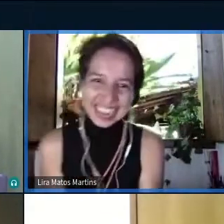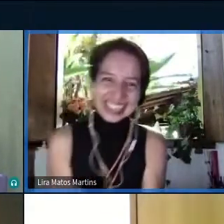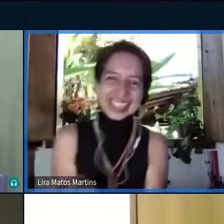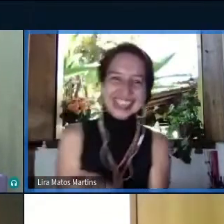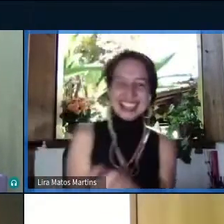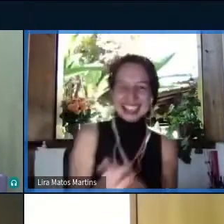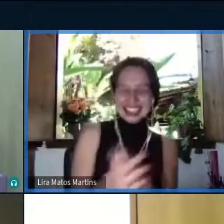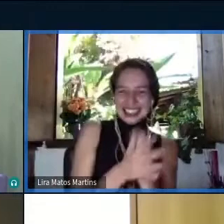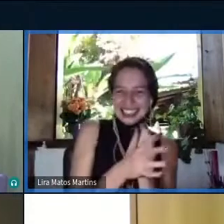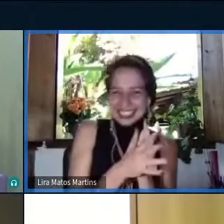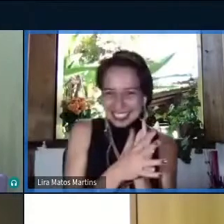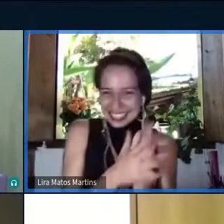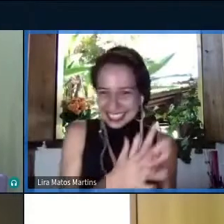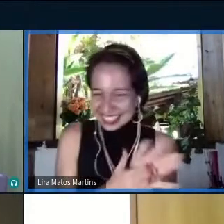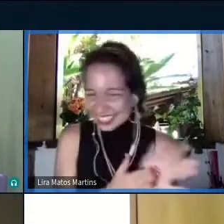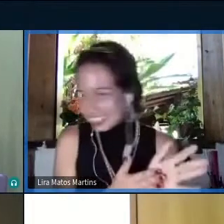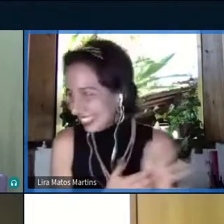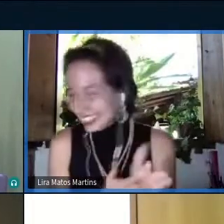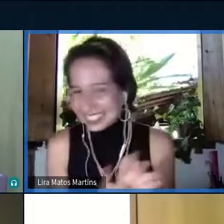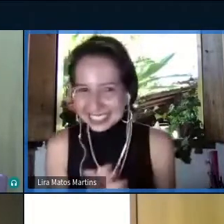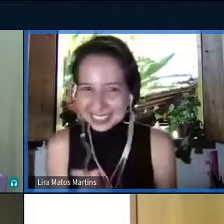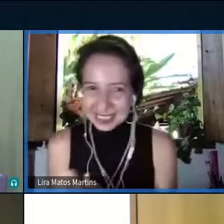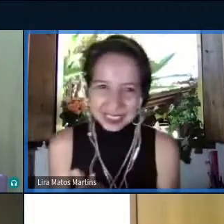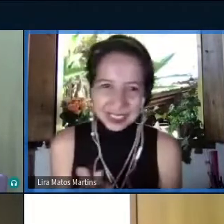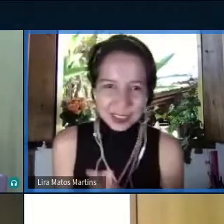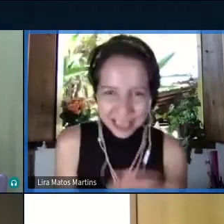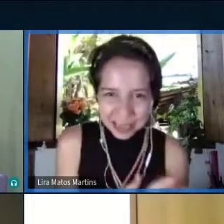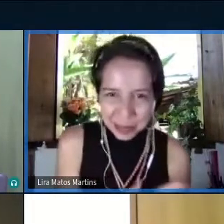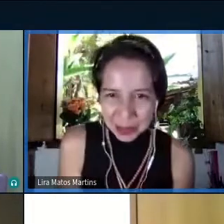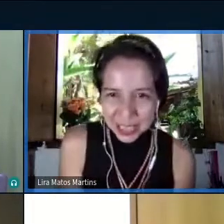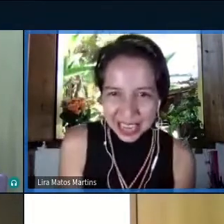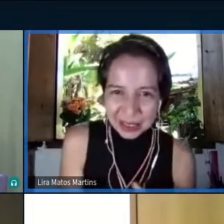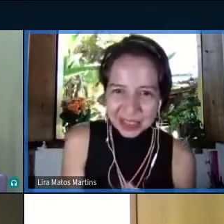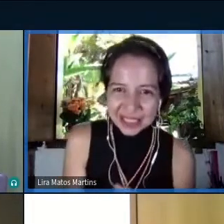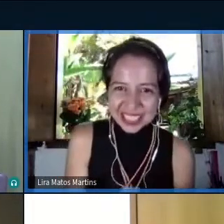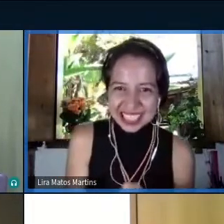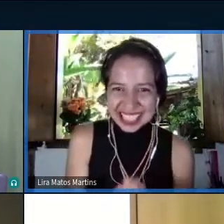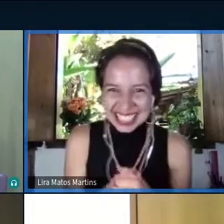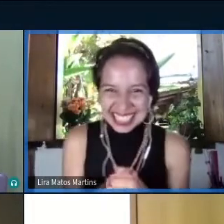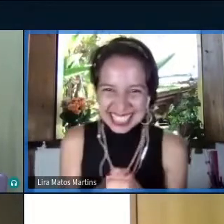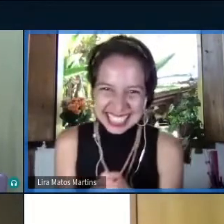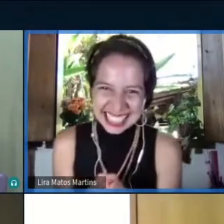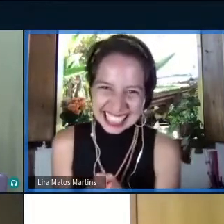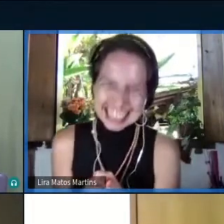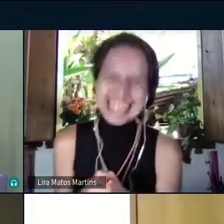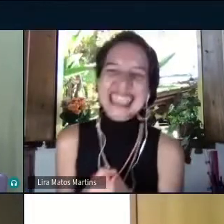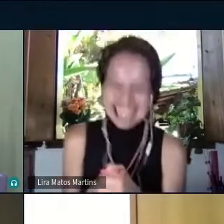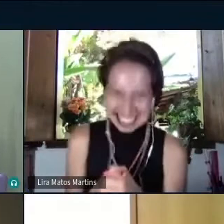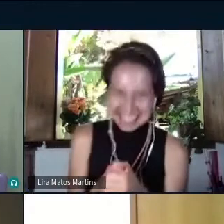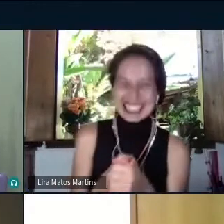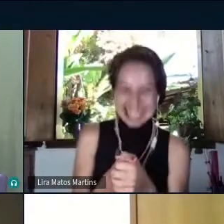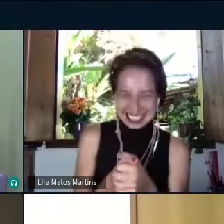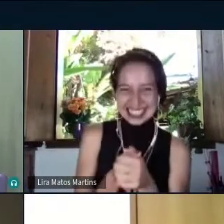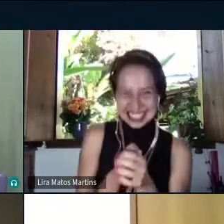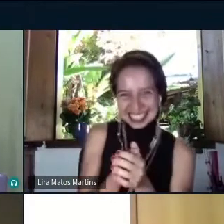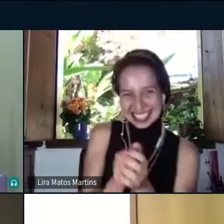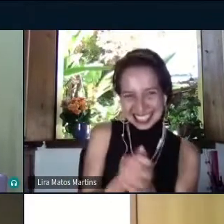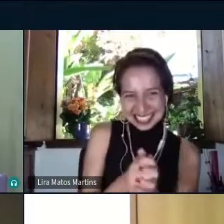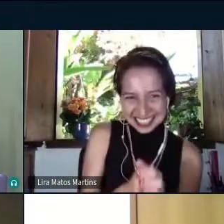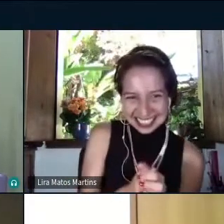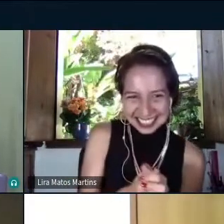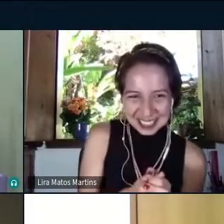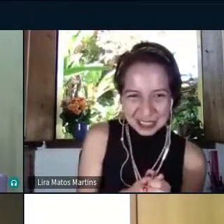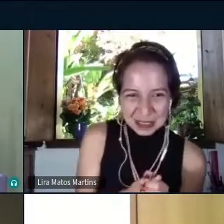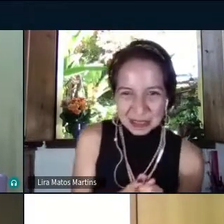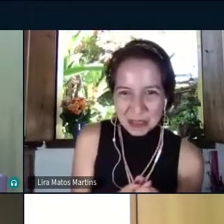frigobar. E acho que eu vou sair pra almoçar com a minha mãe. É, isso mesmo, tem que comemorar. Ai, será que